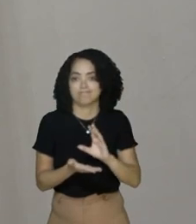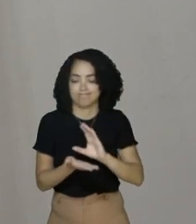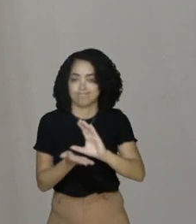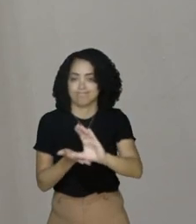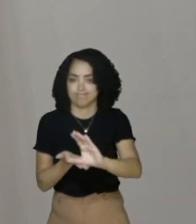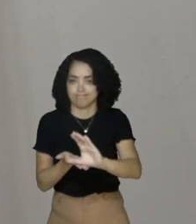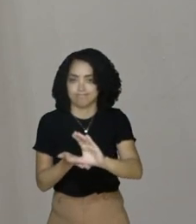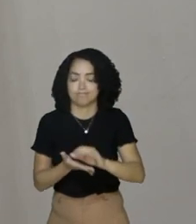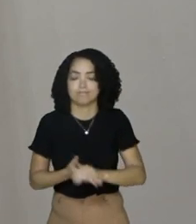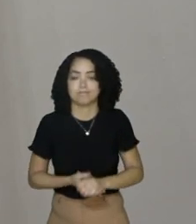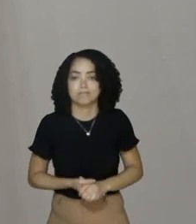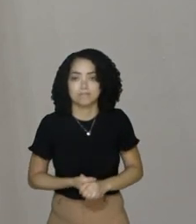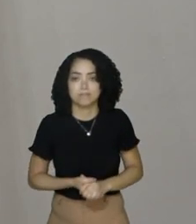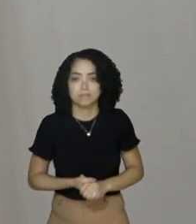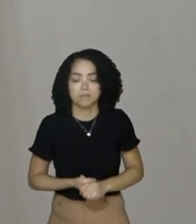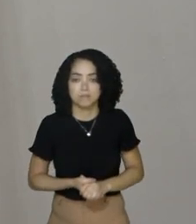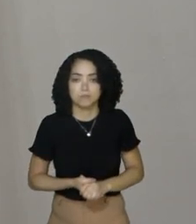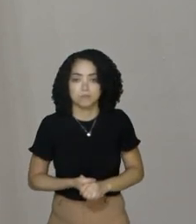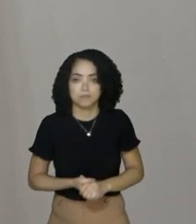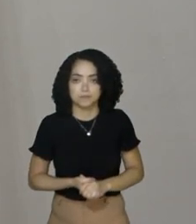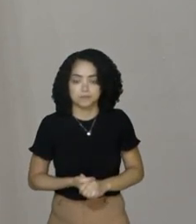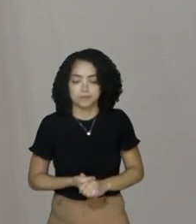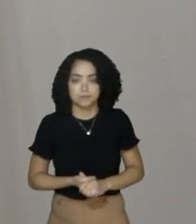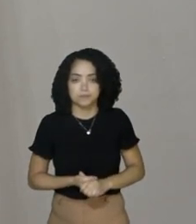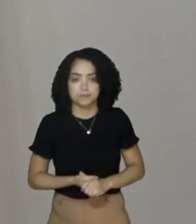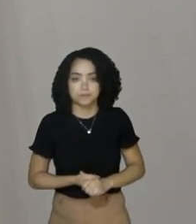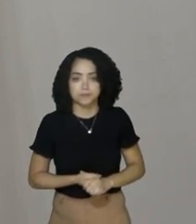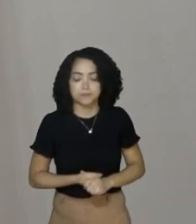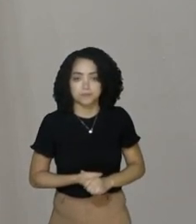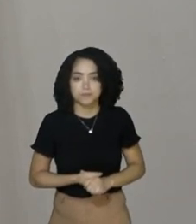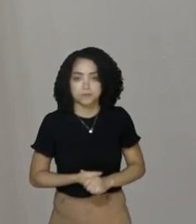500 milhões de reais.